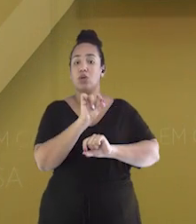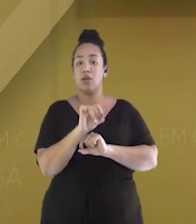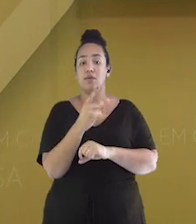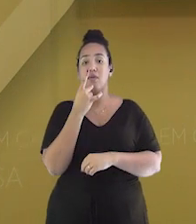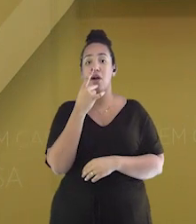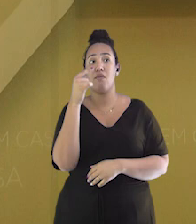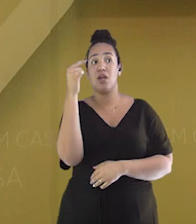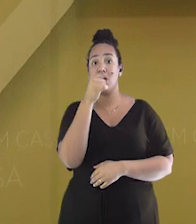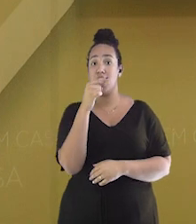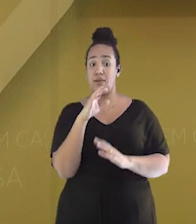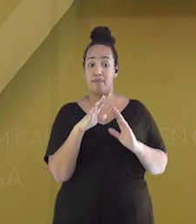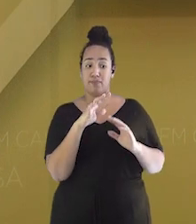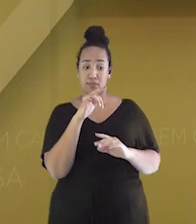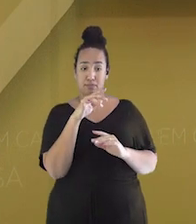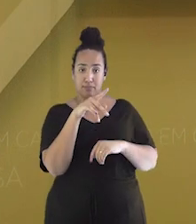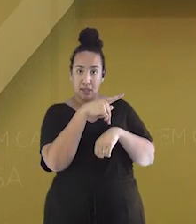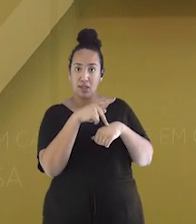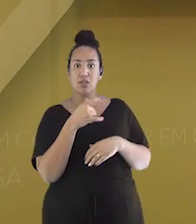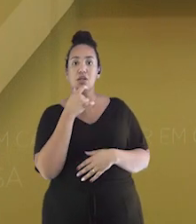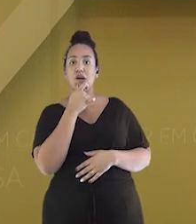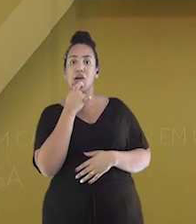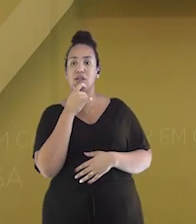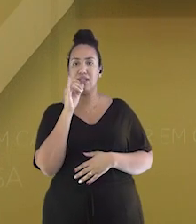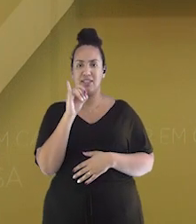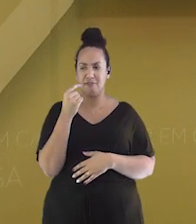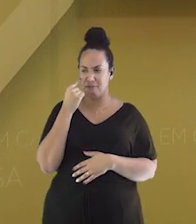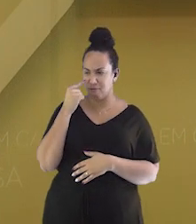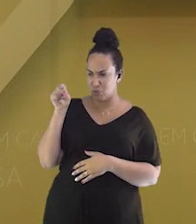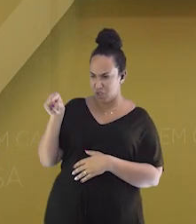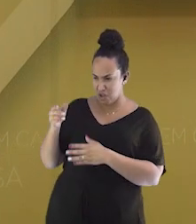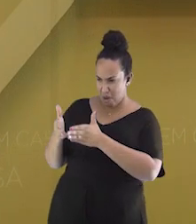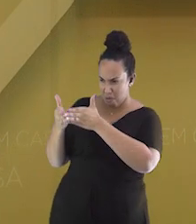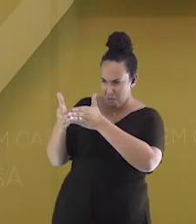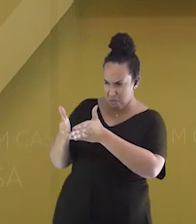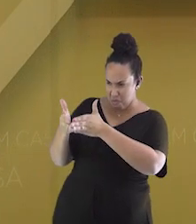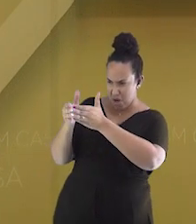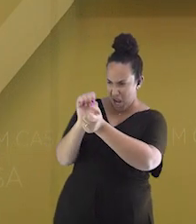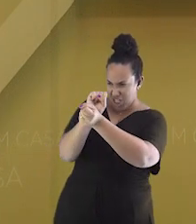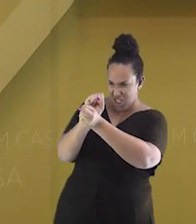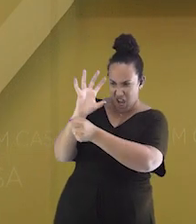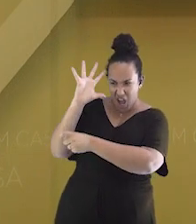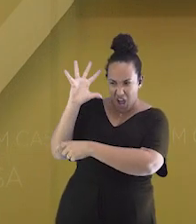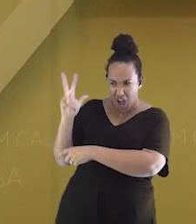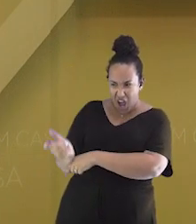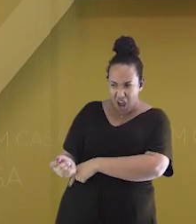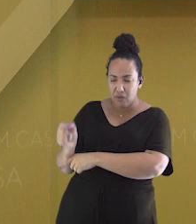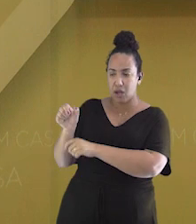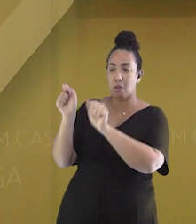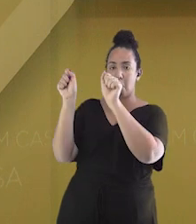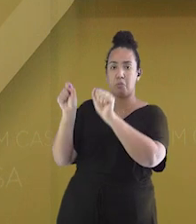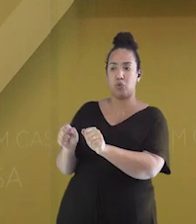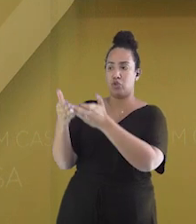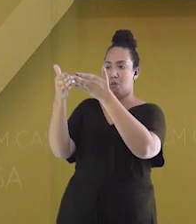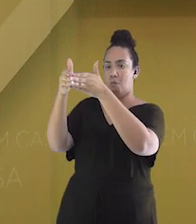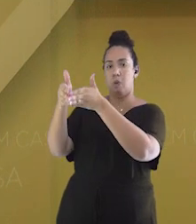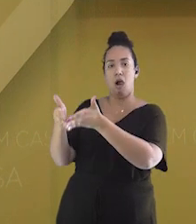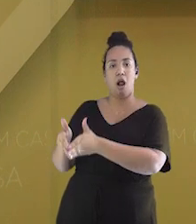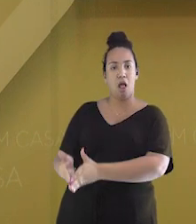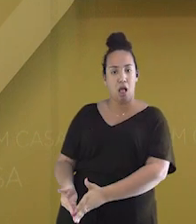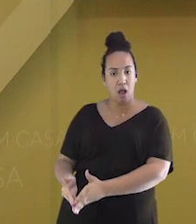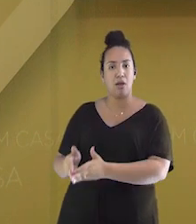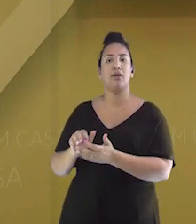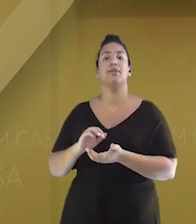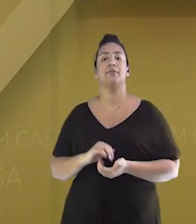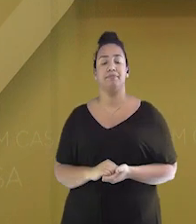inglesa a prender os navios que estivessem transportando escravos africanos e afundar os navios que estivessem levando africanos.